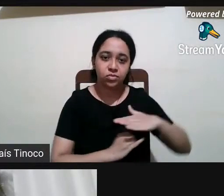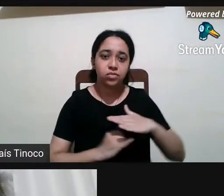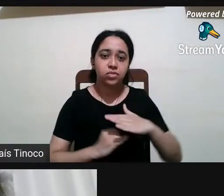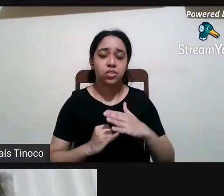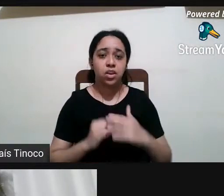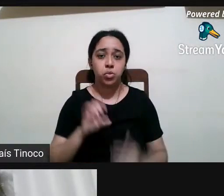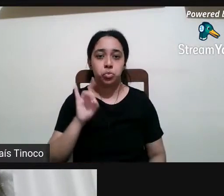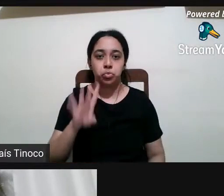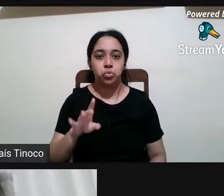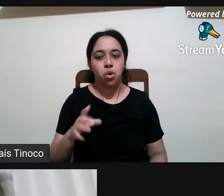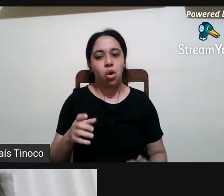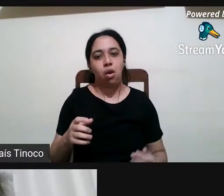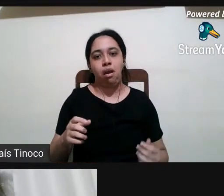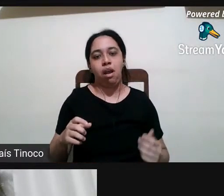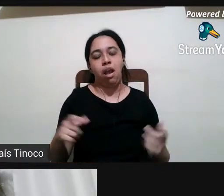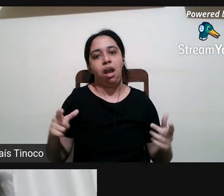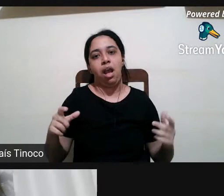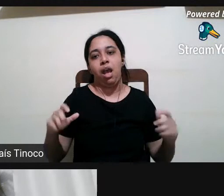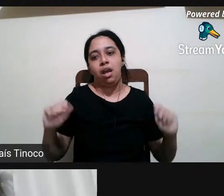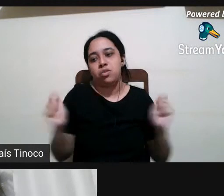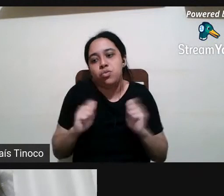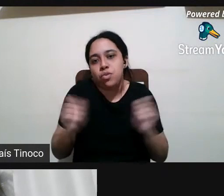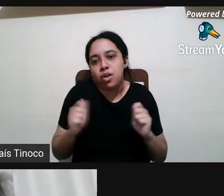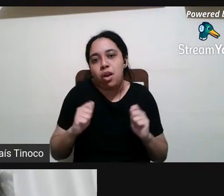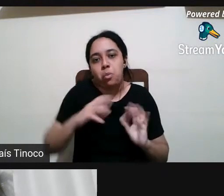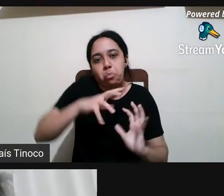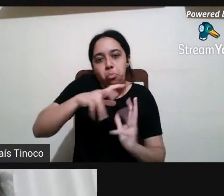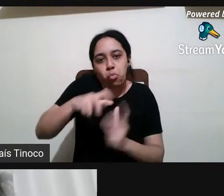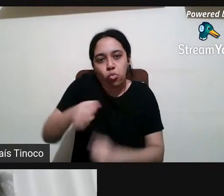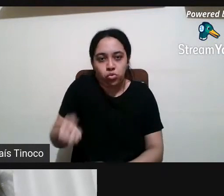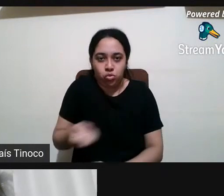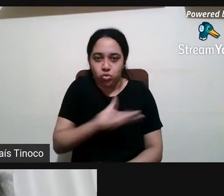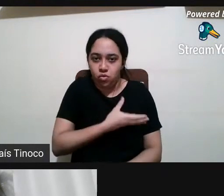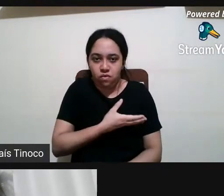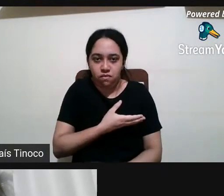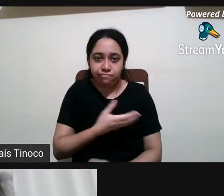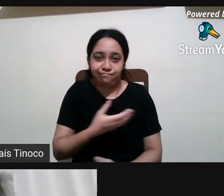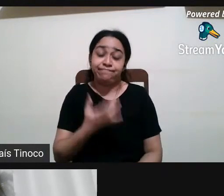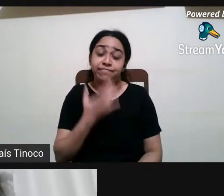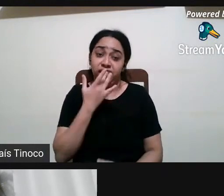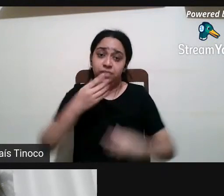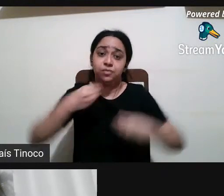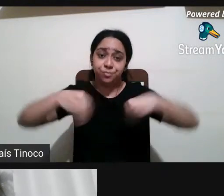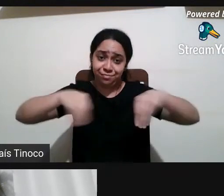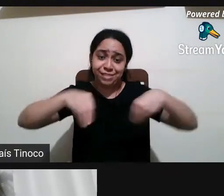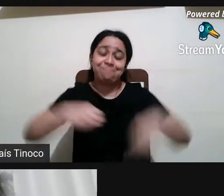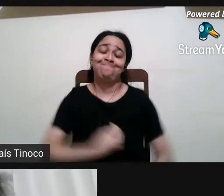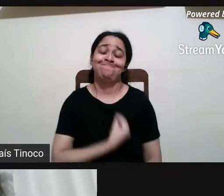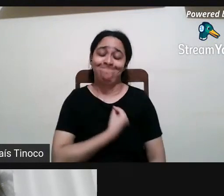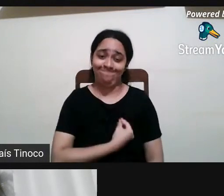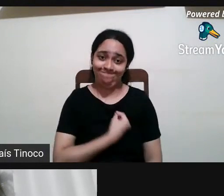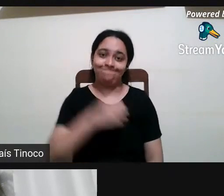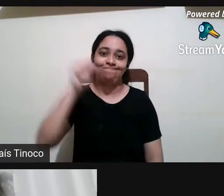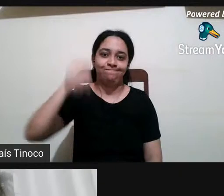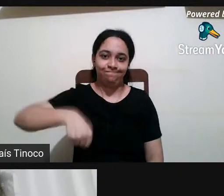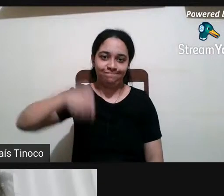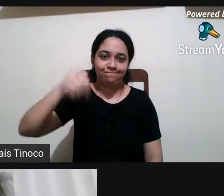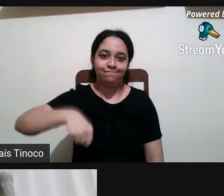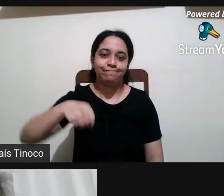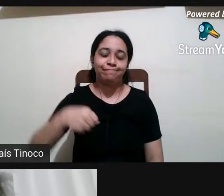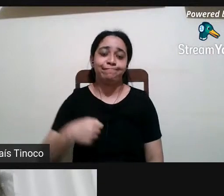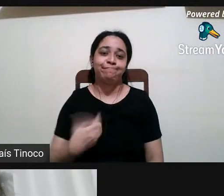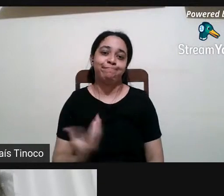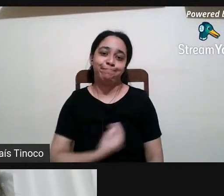é o adorável mundo novo, mas é o mundo novo que nós vivemos. O plástico está aí, faz parte do cotidiano,